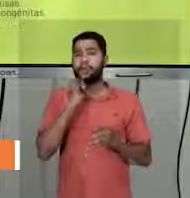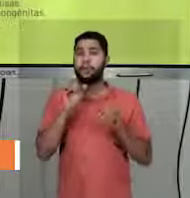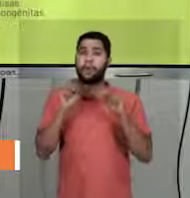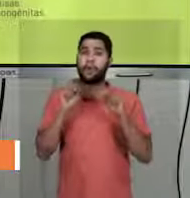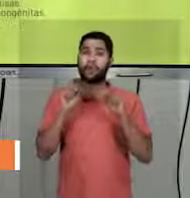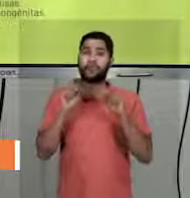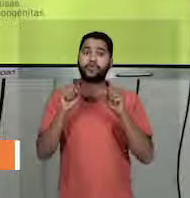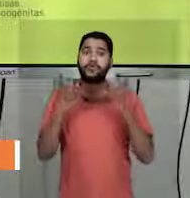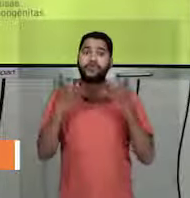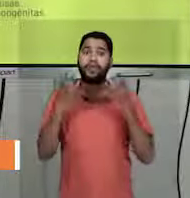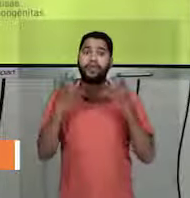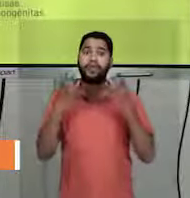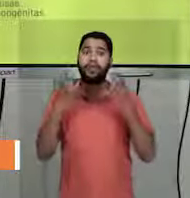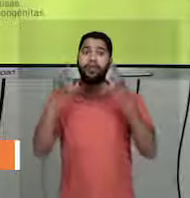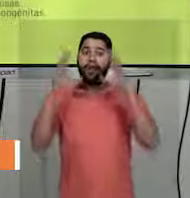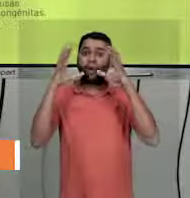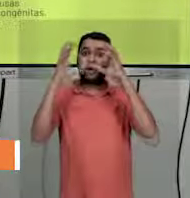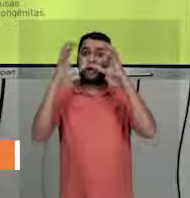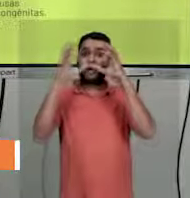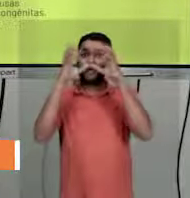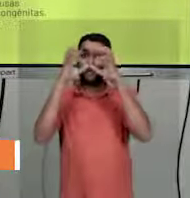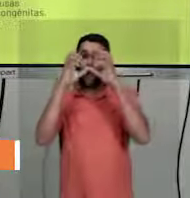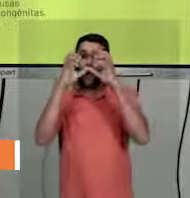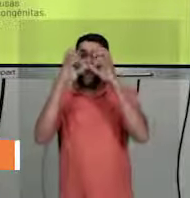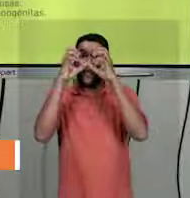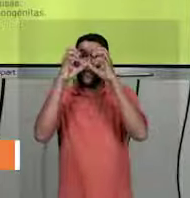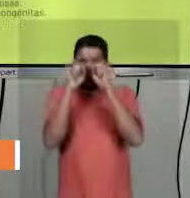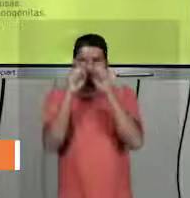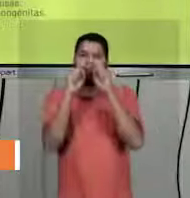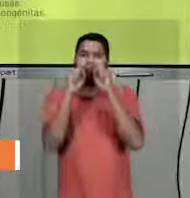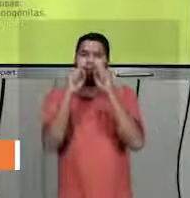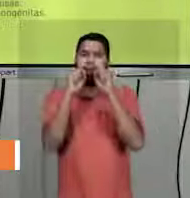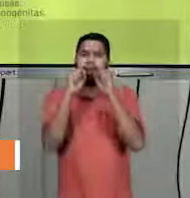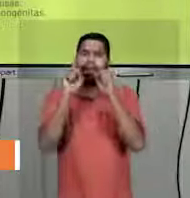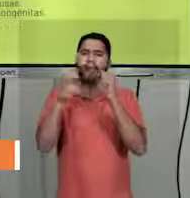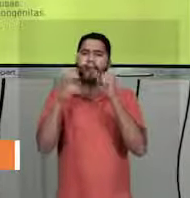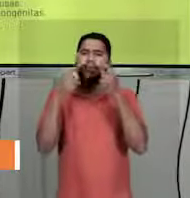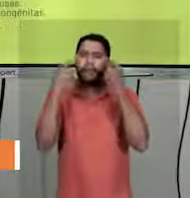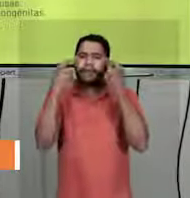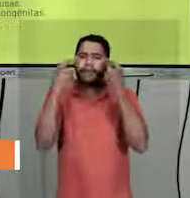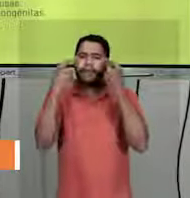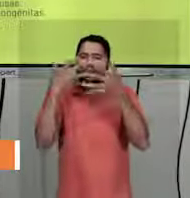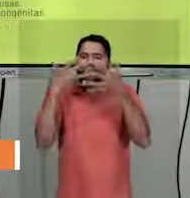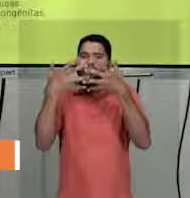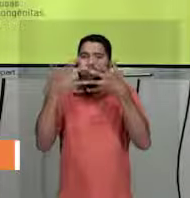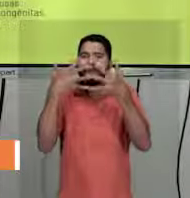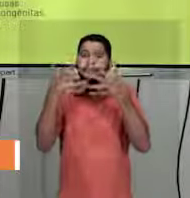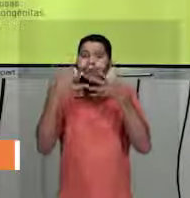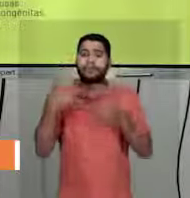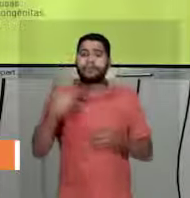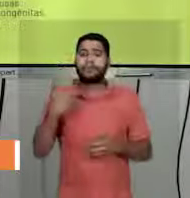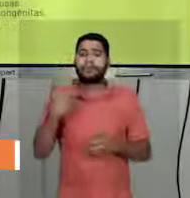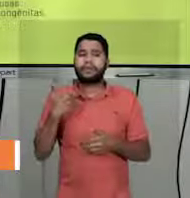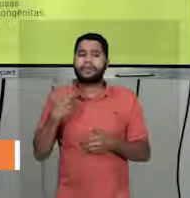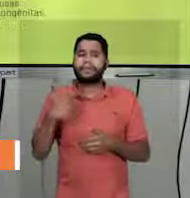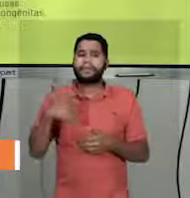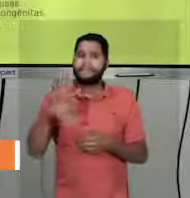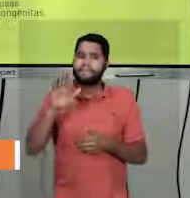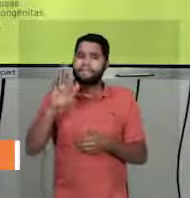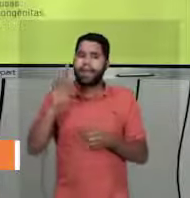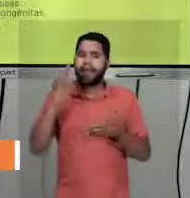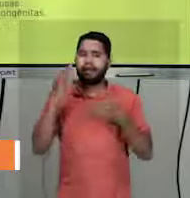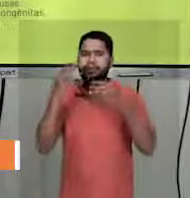do cristalino, porque o cristalino, ela é uma lente transparente. E com a idade, ela vai ficando mais